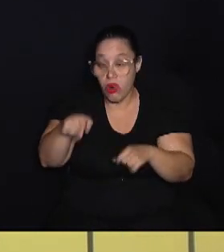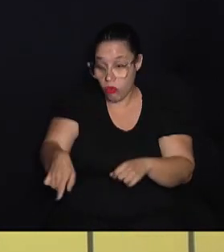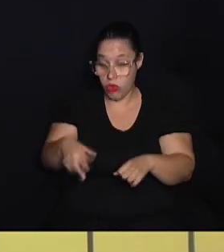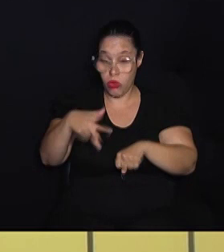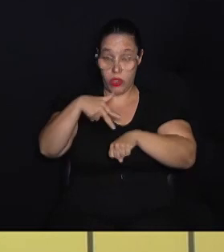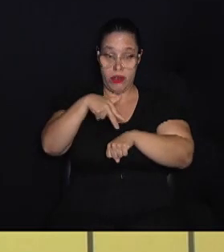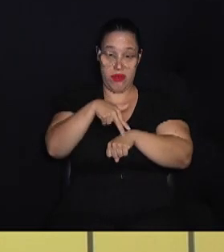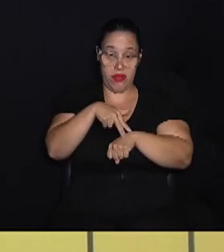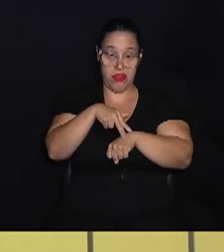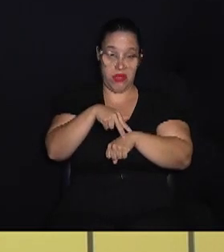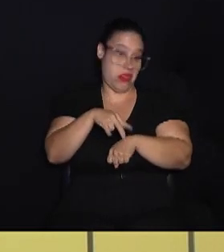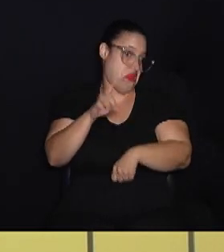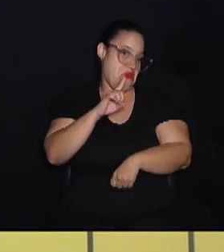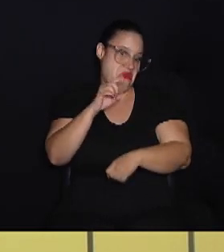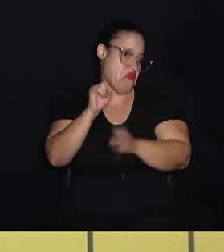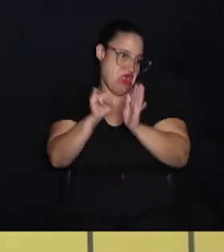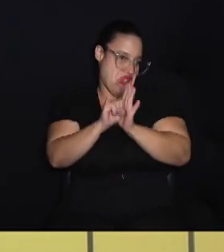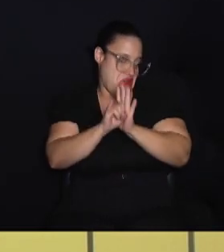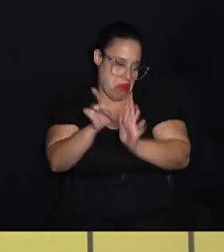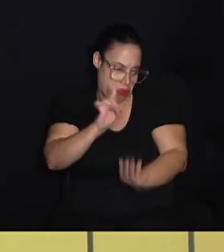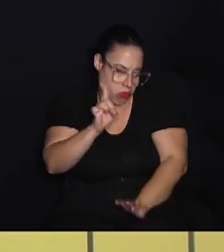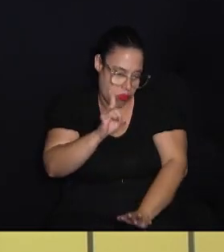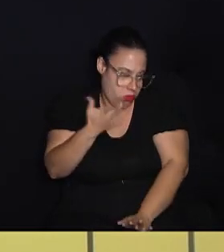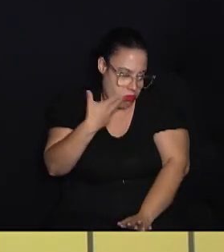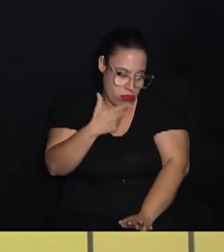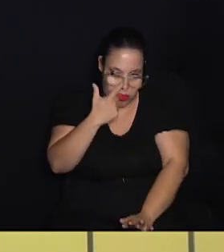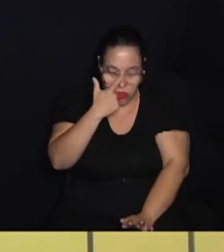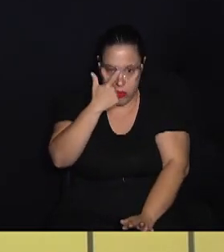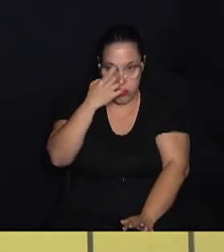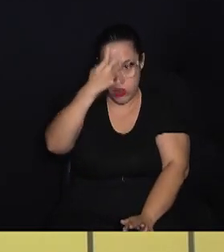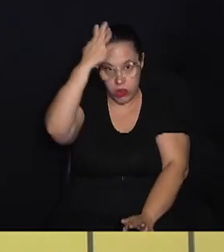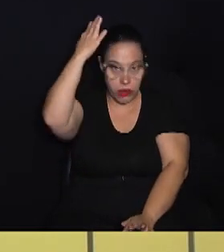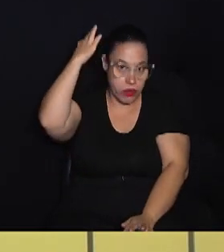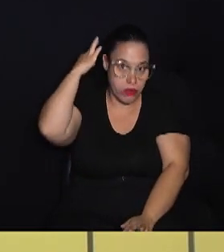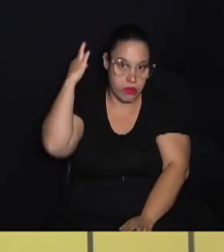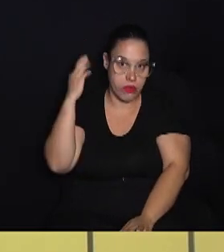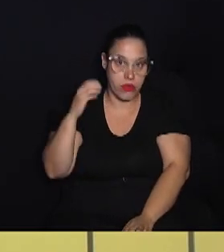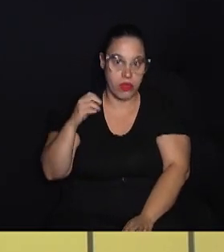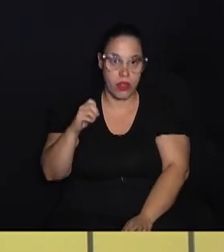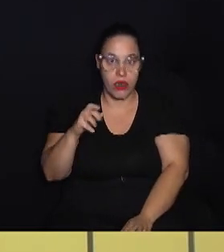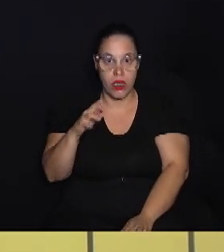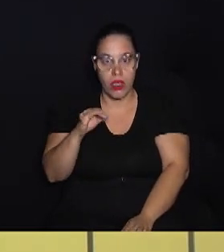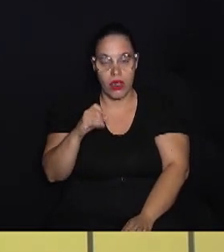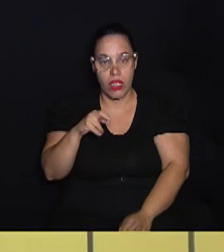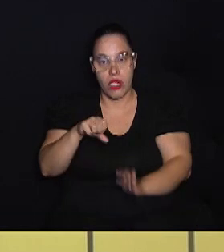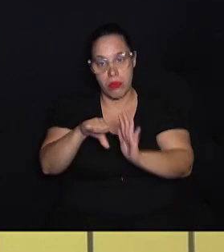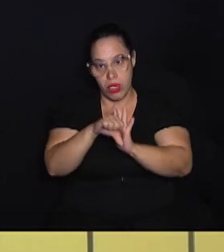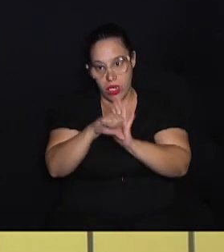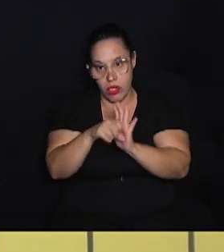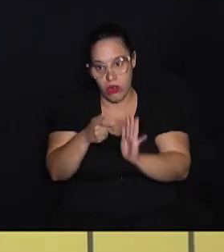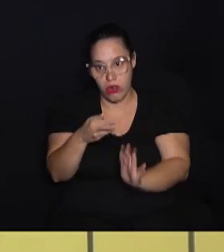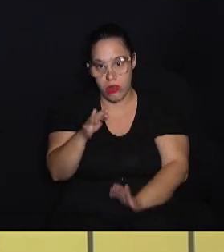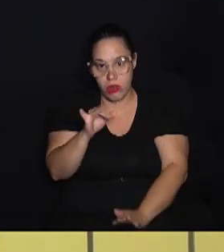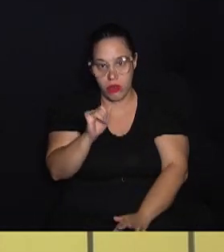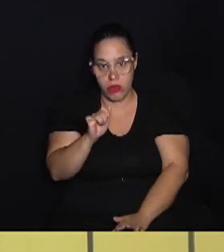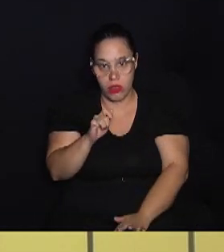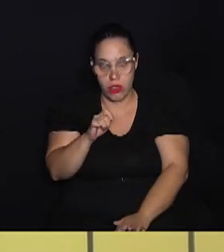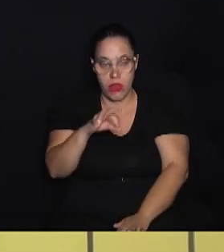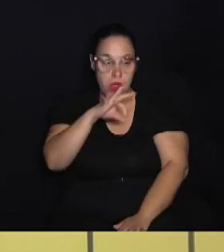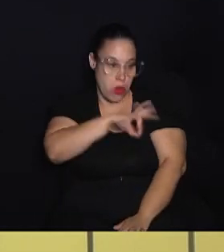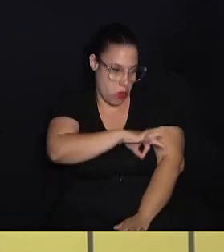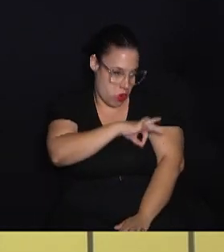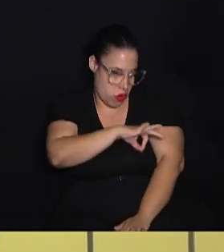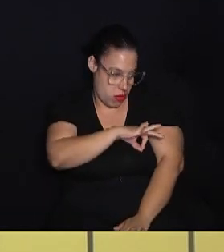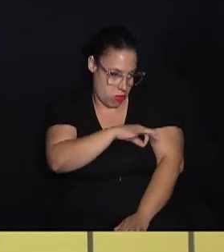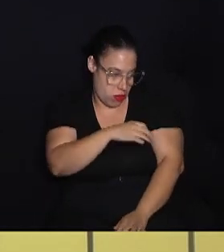ficou, não vai se identificar, né? Sim. Muitas vezes ali, o Corpo de Bombeiros ali não atua na parte criminal, né? Seria a Polícia Militar